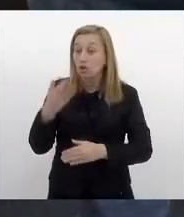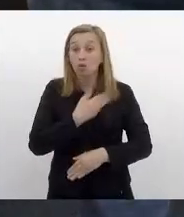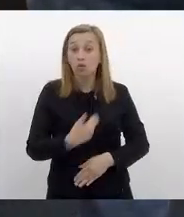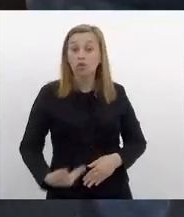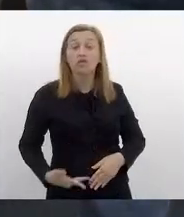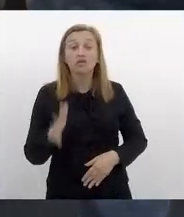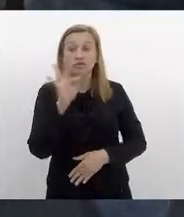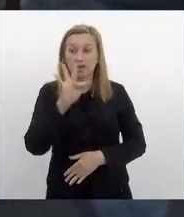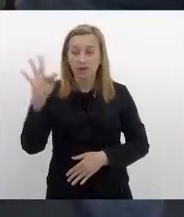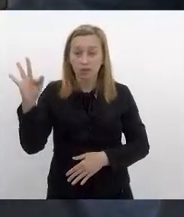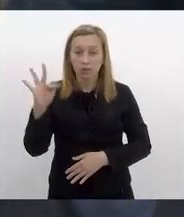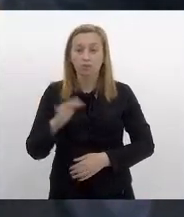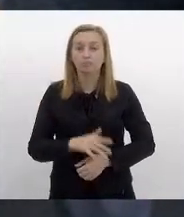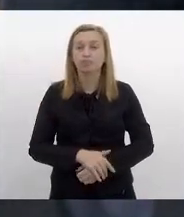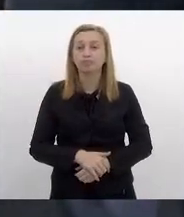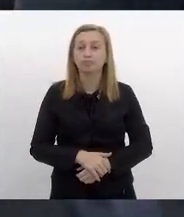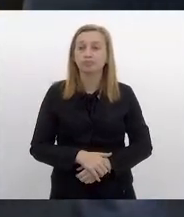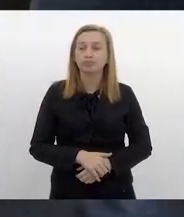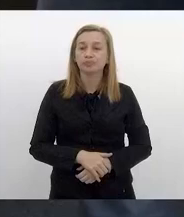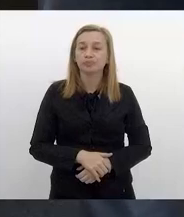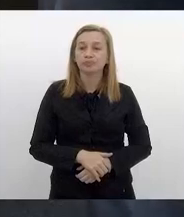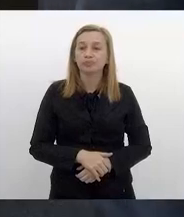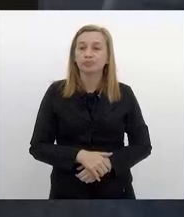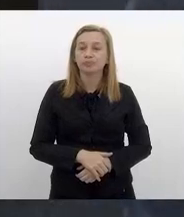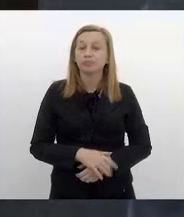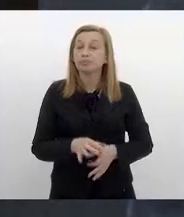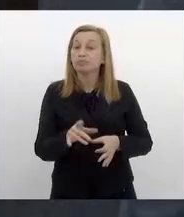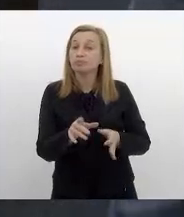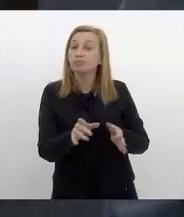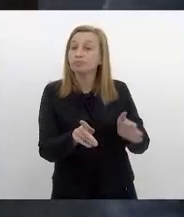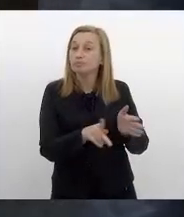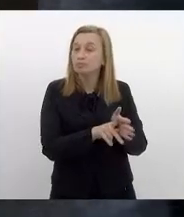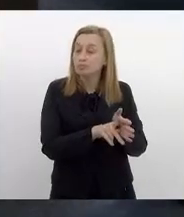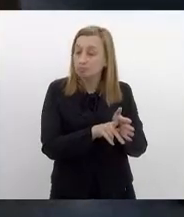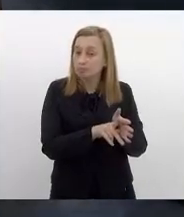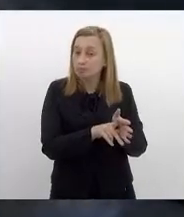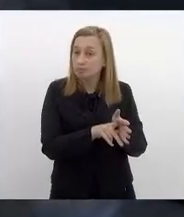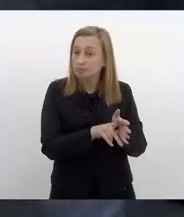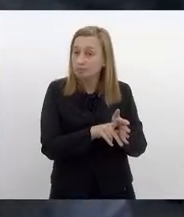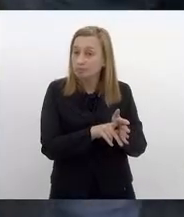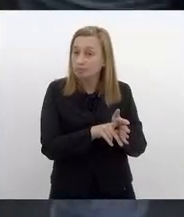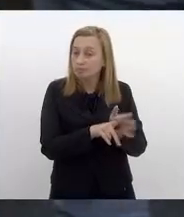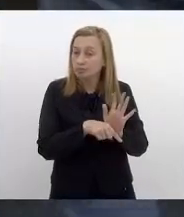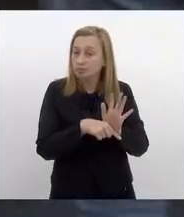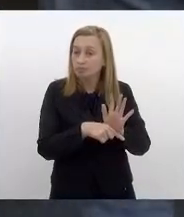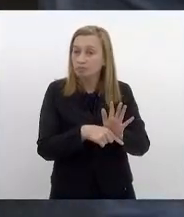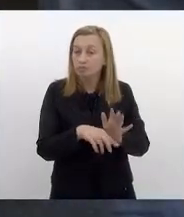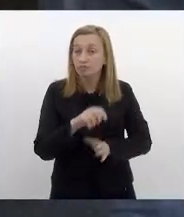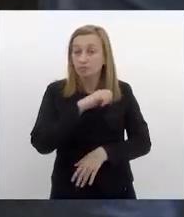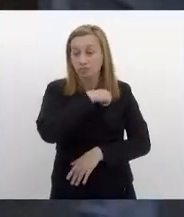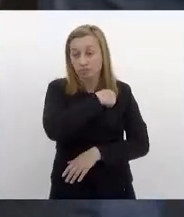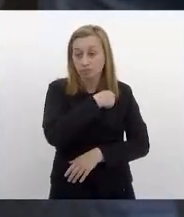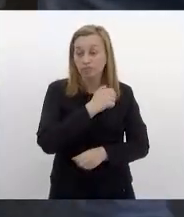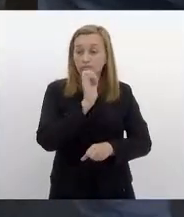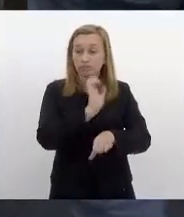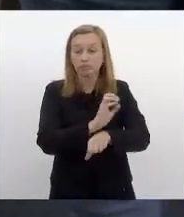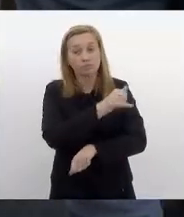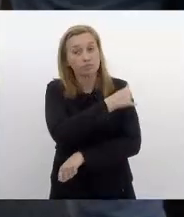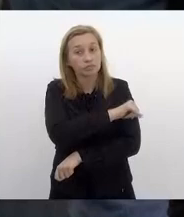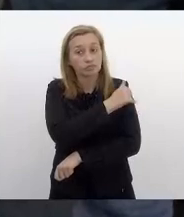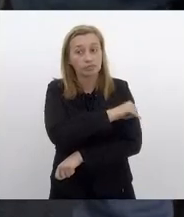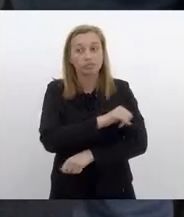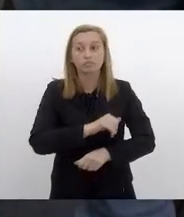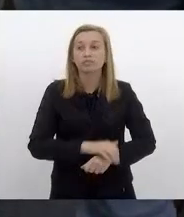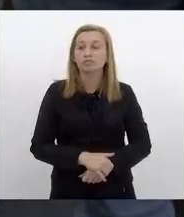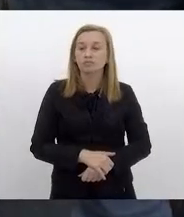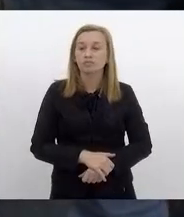federal coloca no projeto de recuperação fiscal do Estado do Rio de Janeiro, no